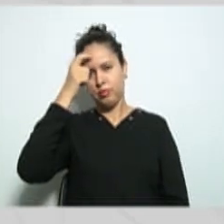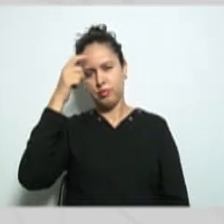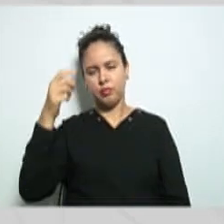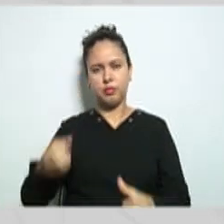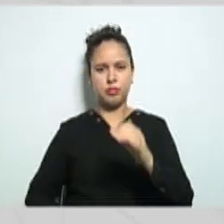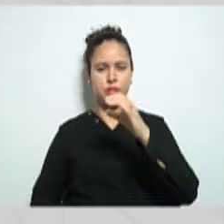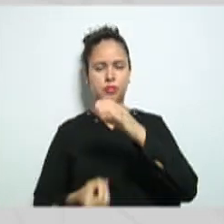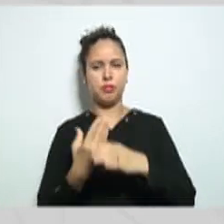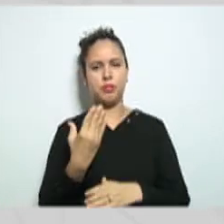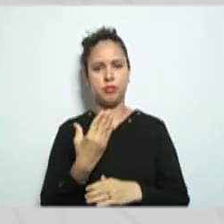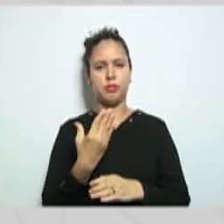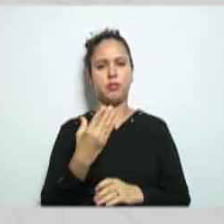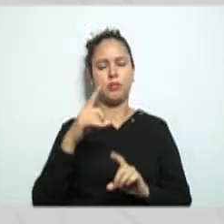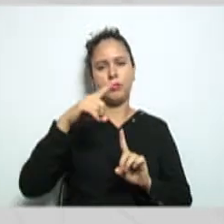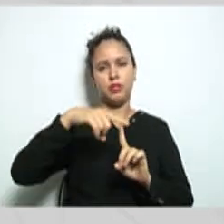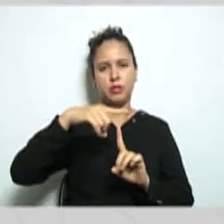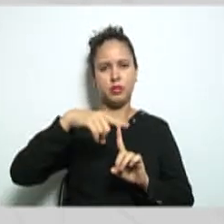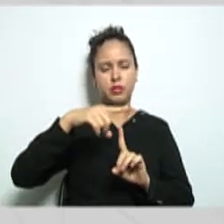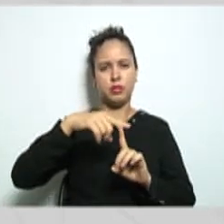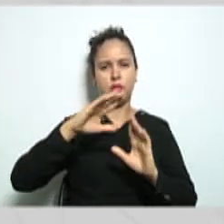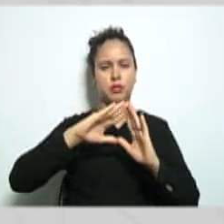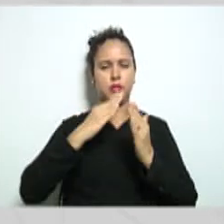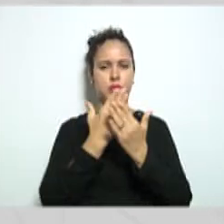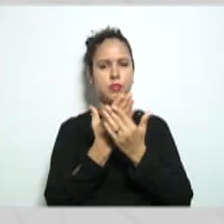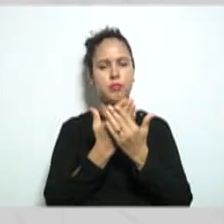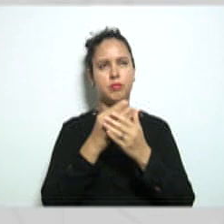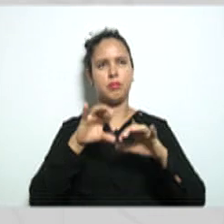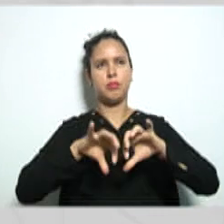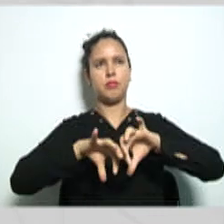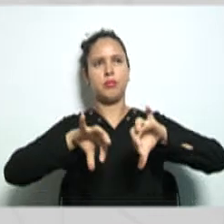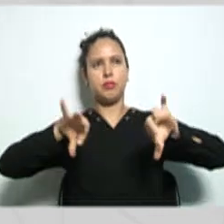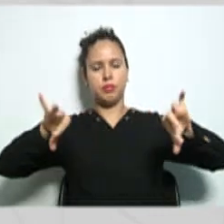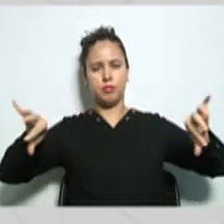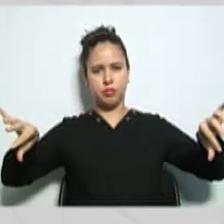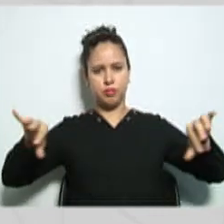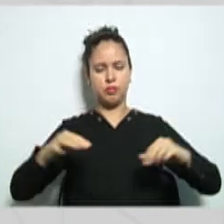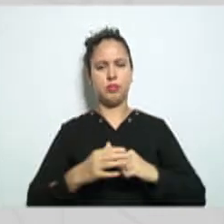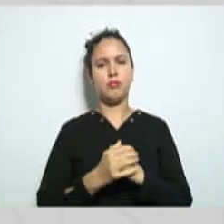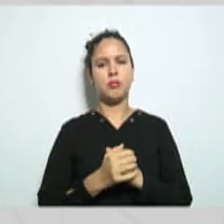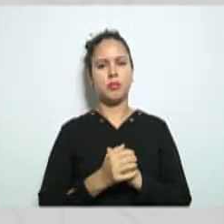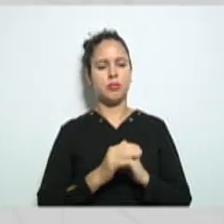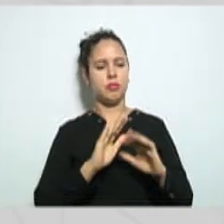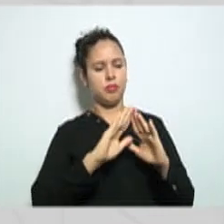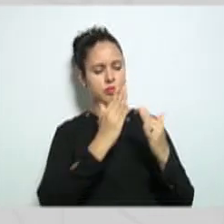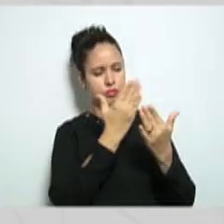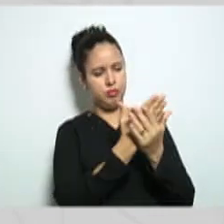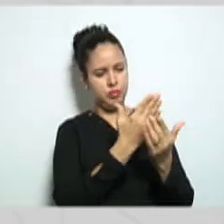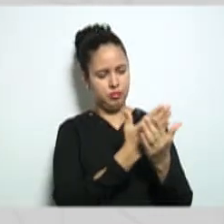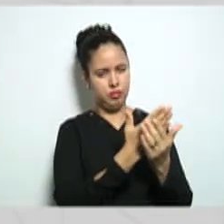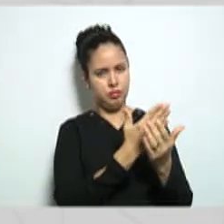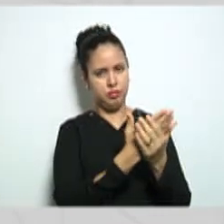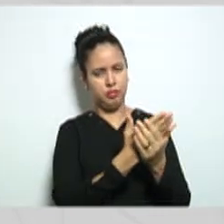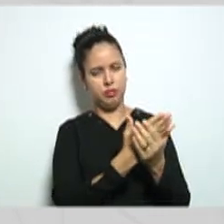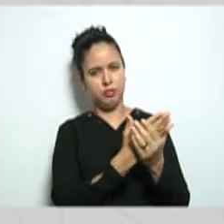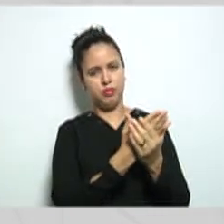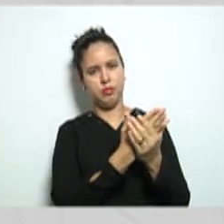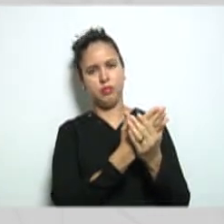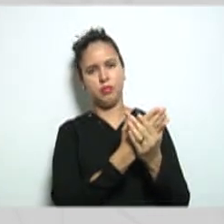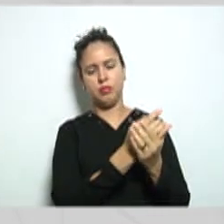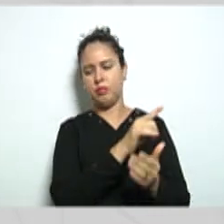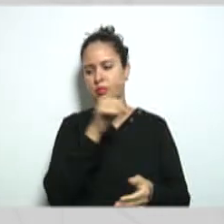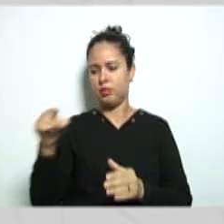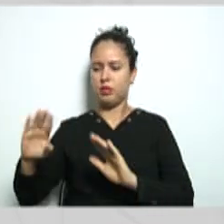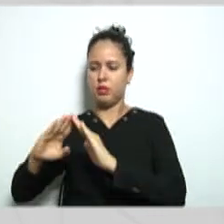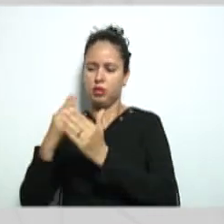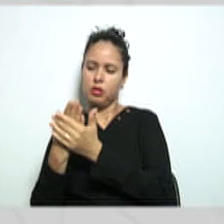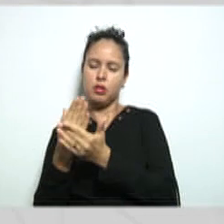a esses tipos de escolas separadas. Uma escola para formar a elite, para formar aqueles que vão